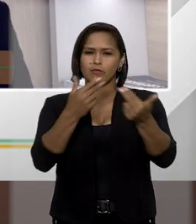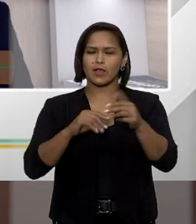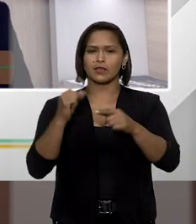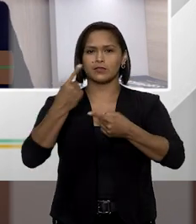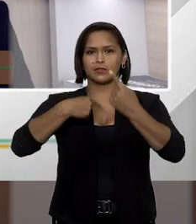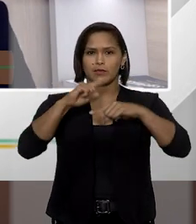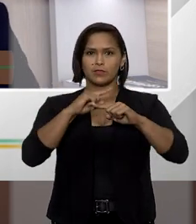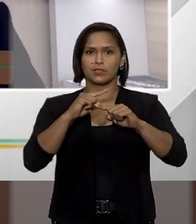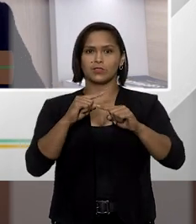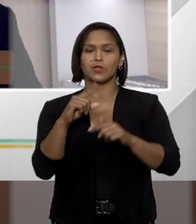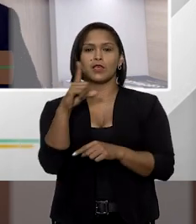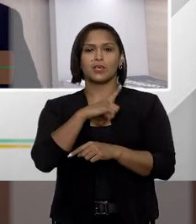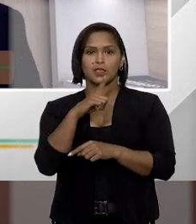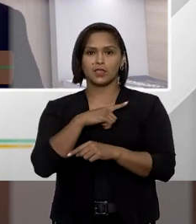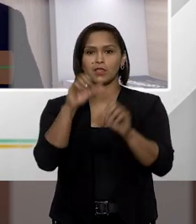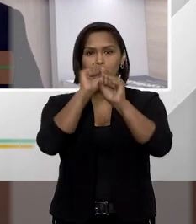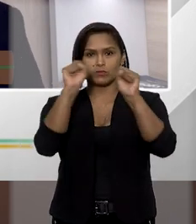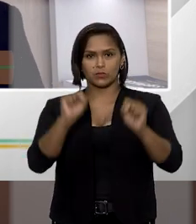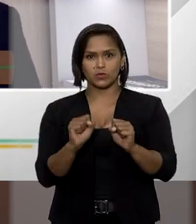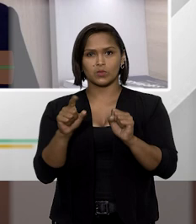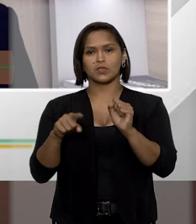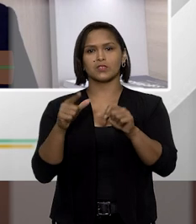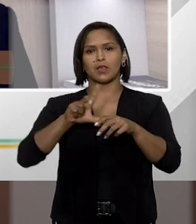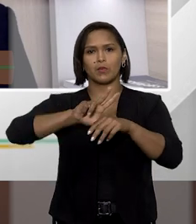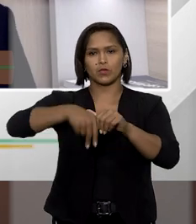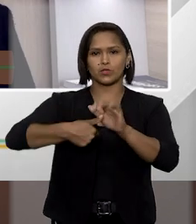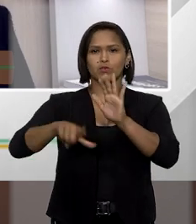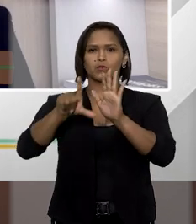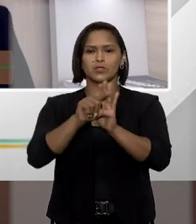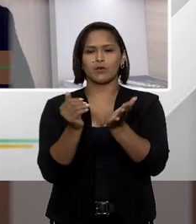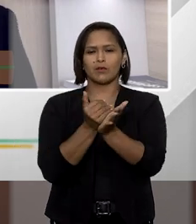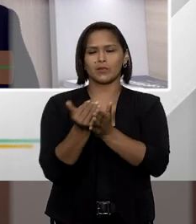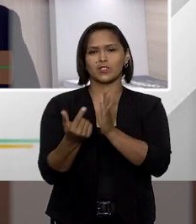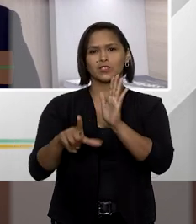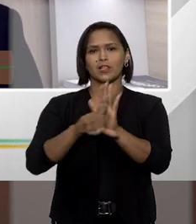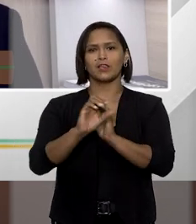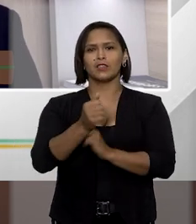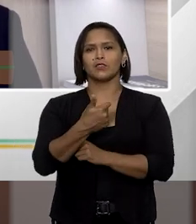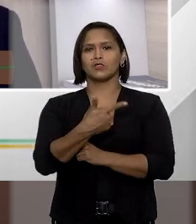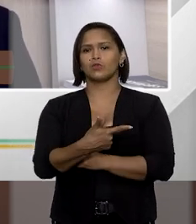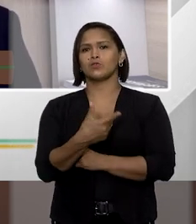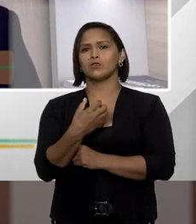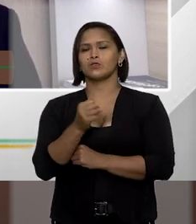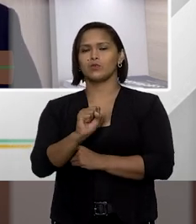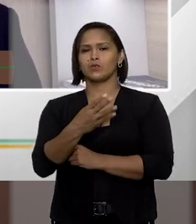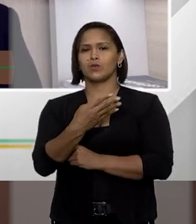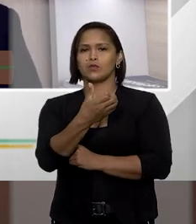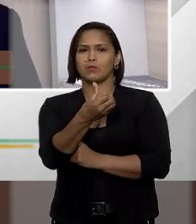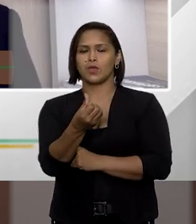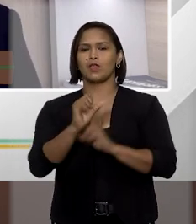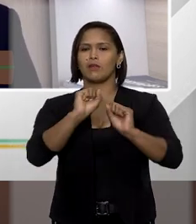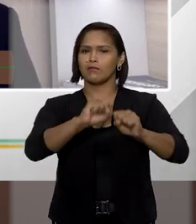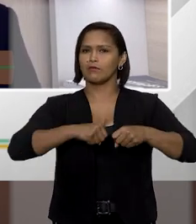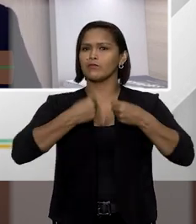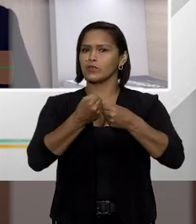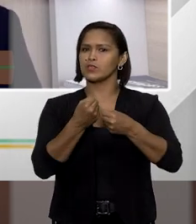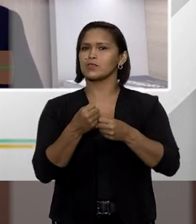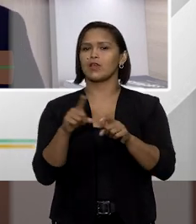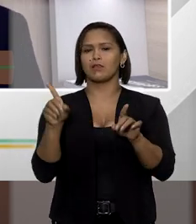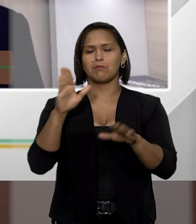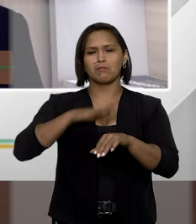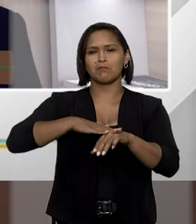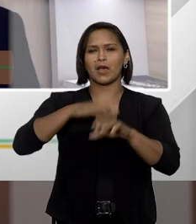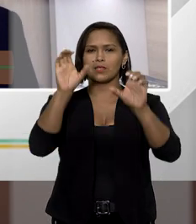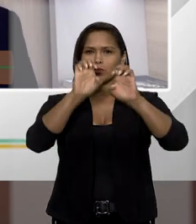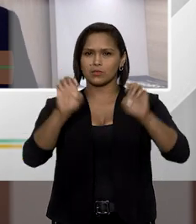diversos avanços. E temos um sistema anticorrupção a partir da Lei 12.846, reforçado,